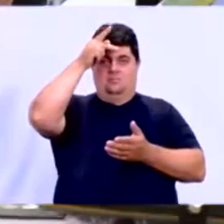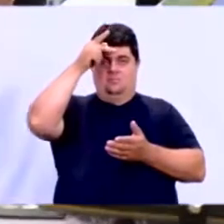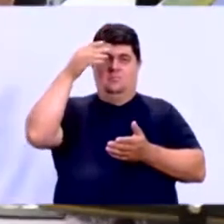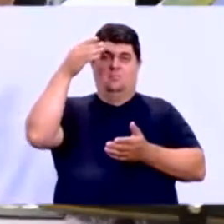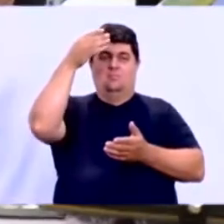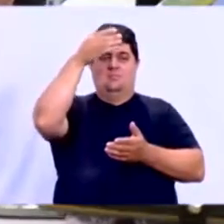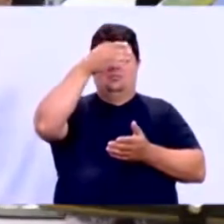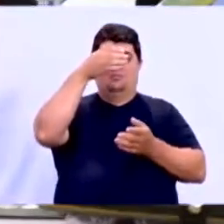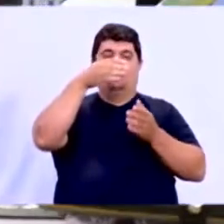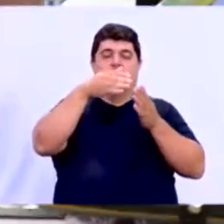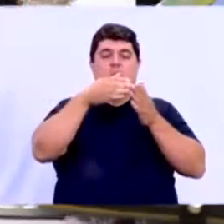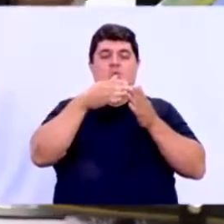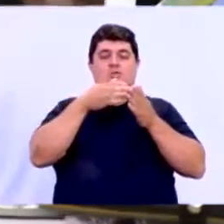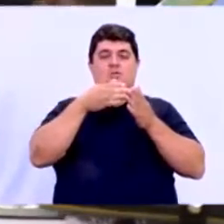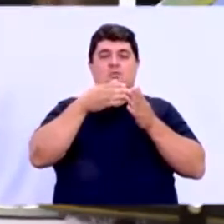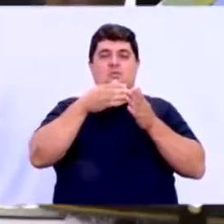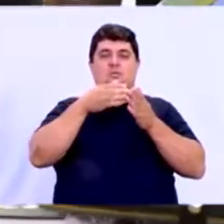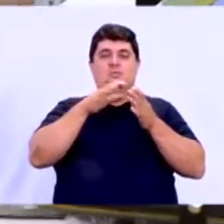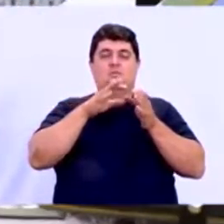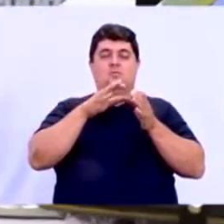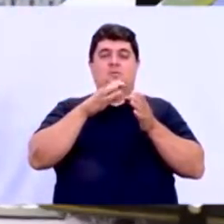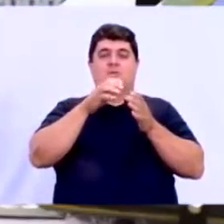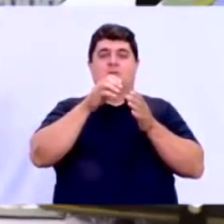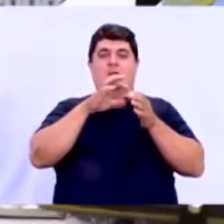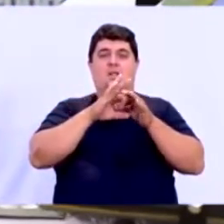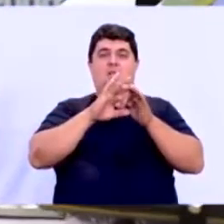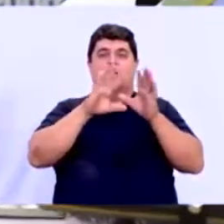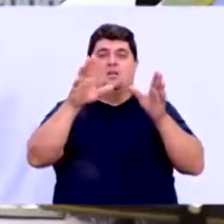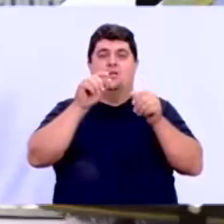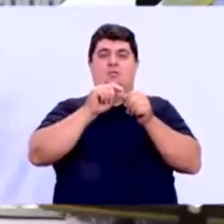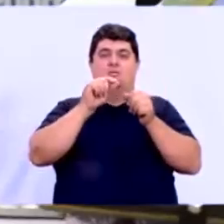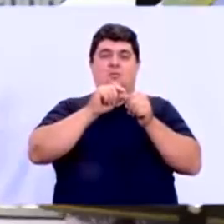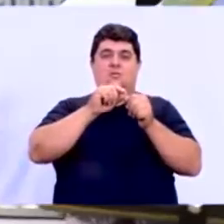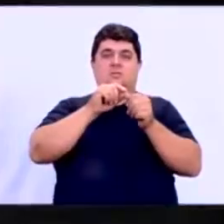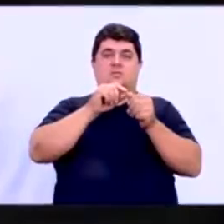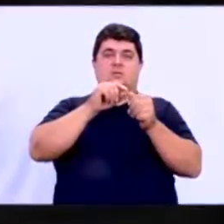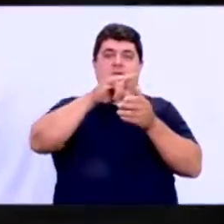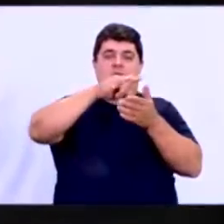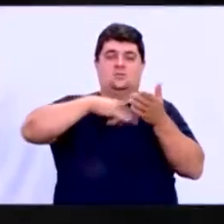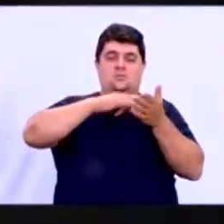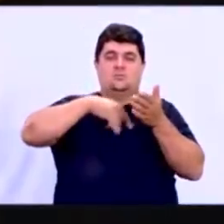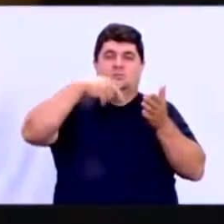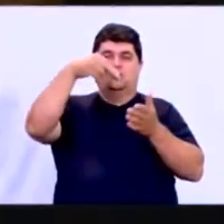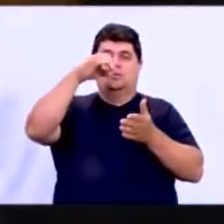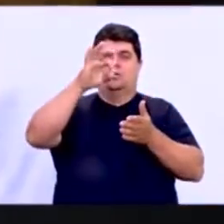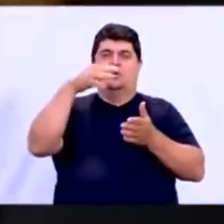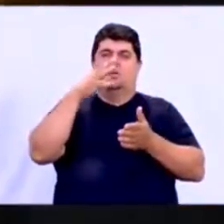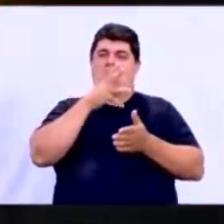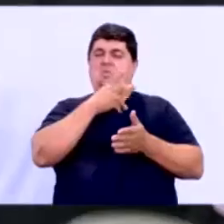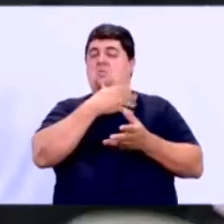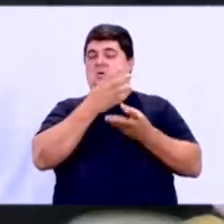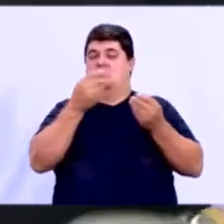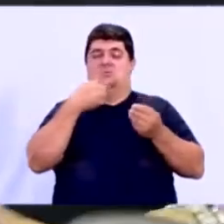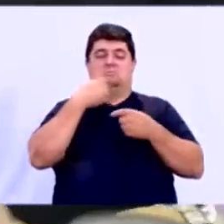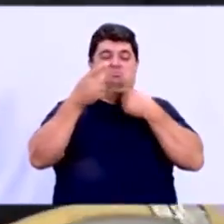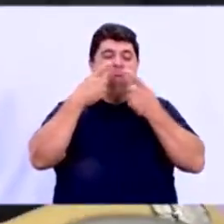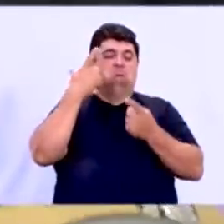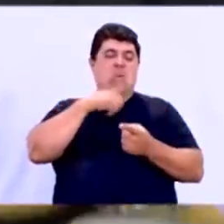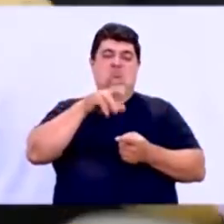vai ter que solicitar uma autorização para impressão de notas fiscais. É um horror. Demora anos. Você não vai conseguir